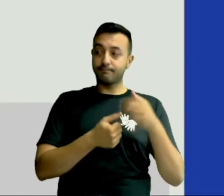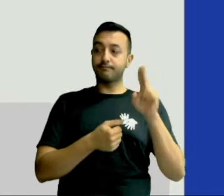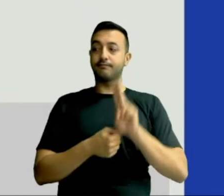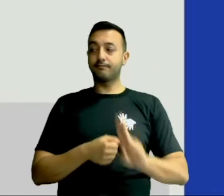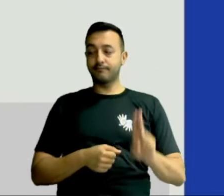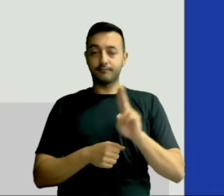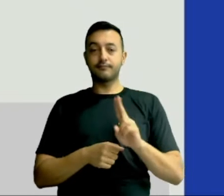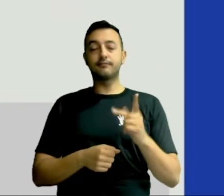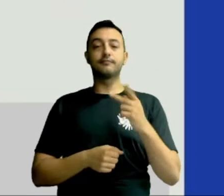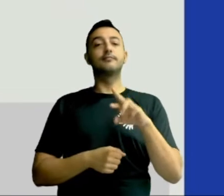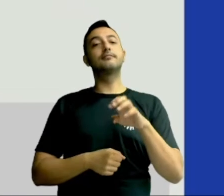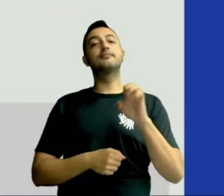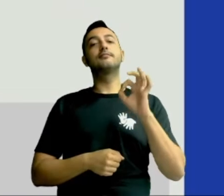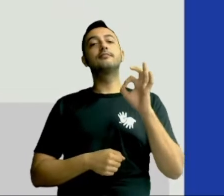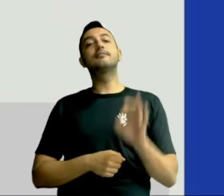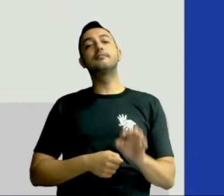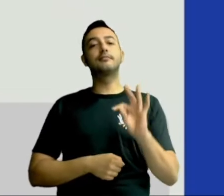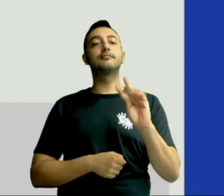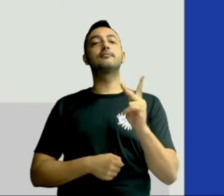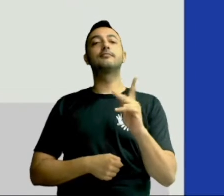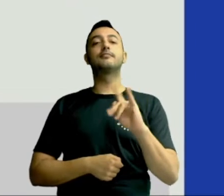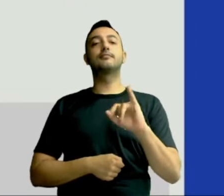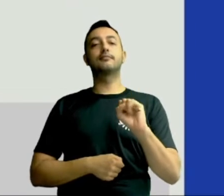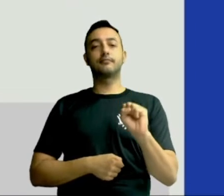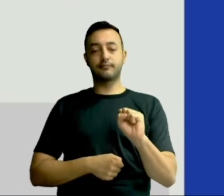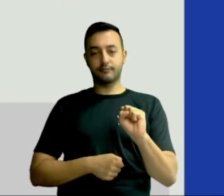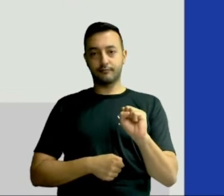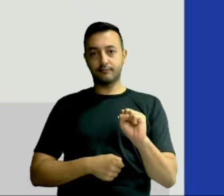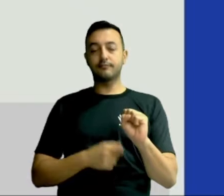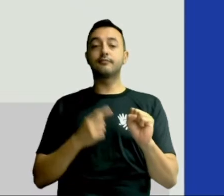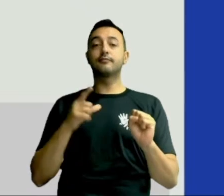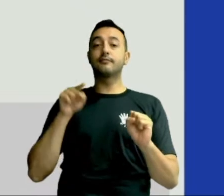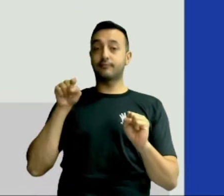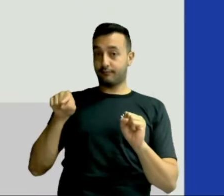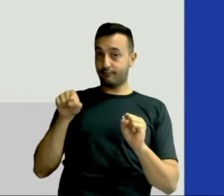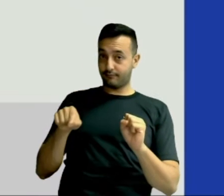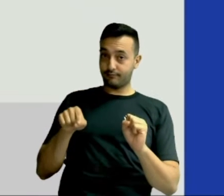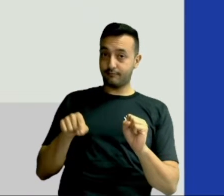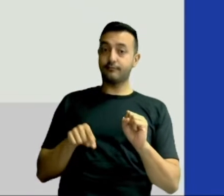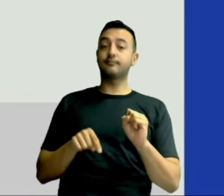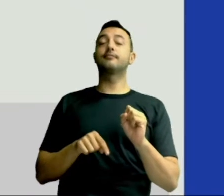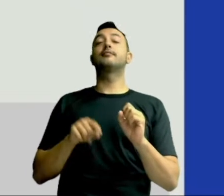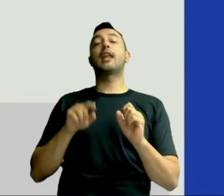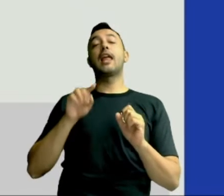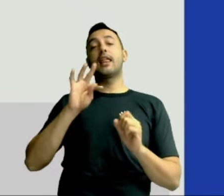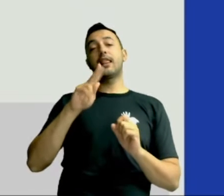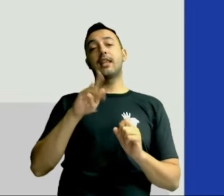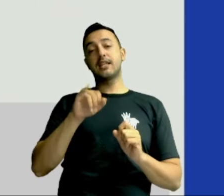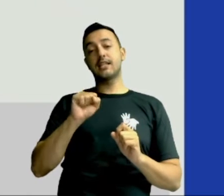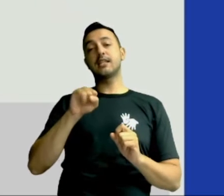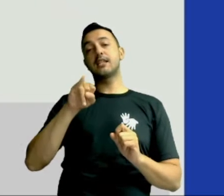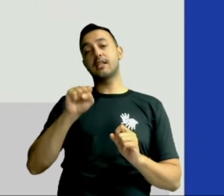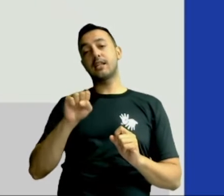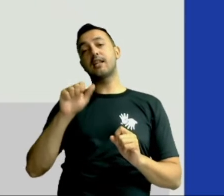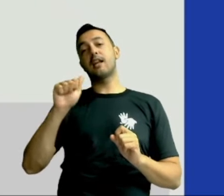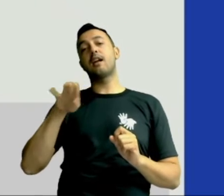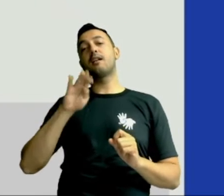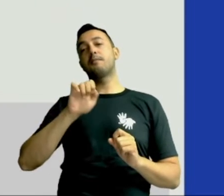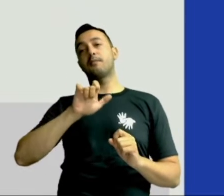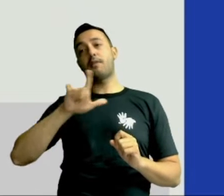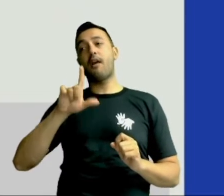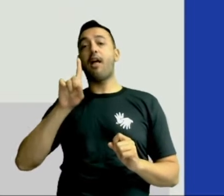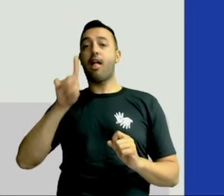o pronome correto é o Deus e quer dizer essa dizes a Ball essa é